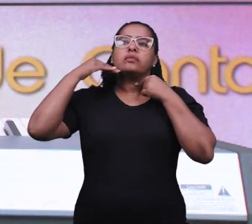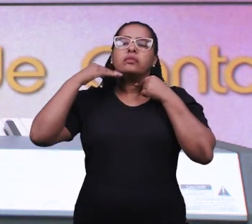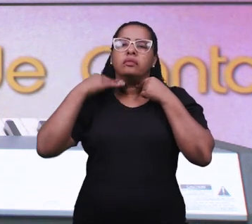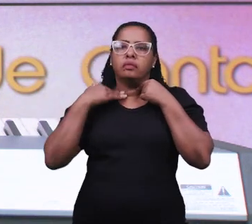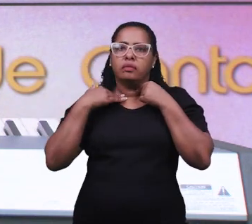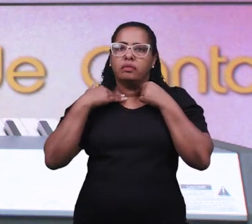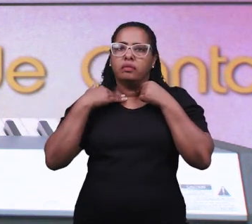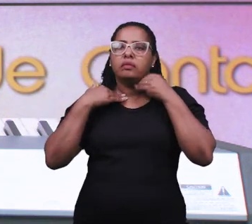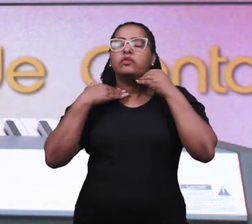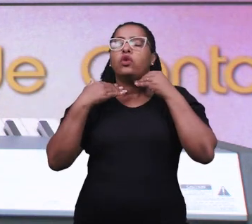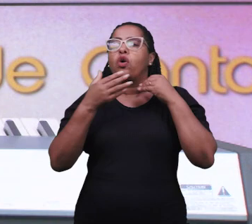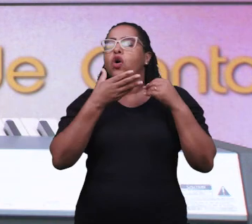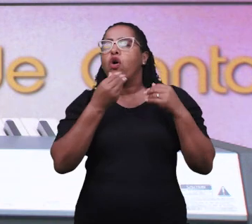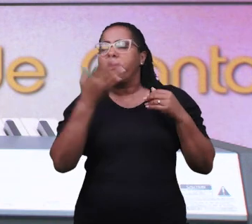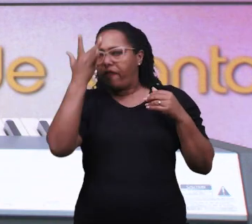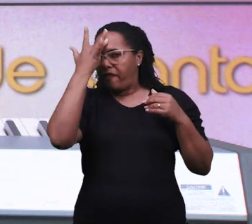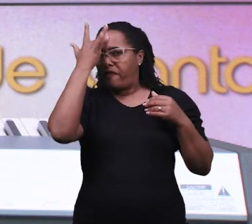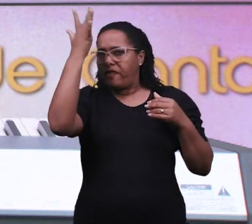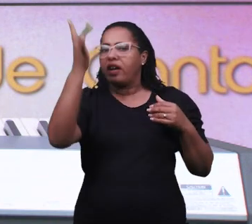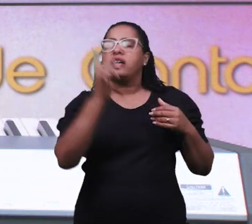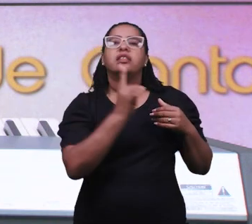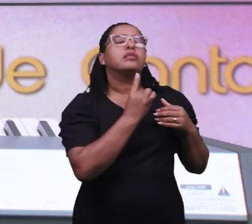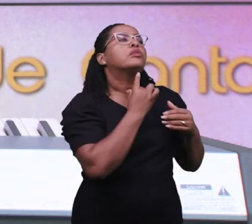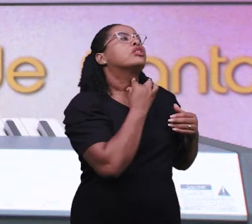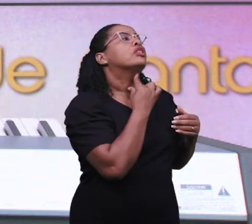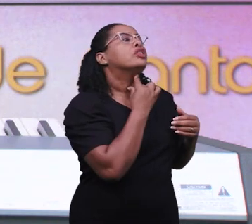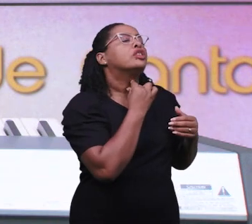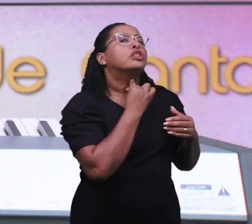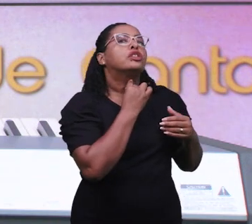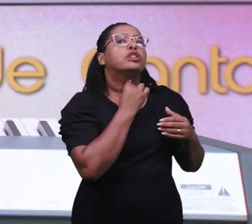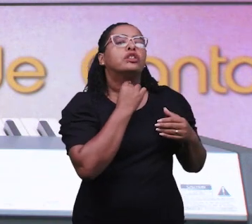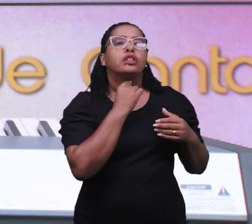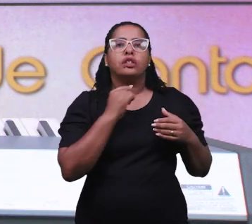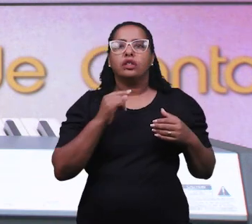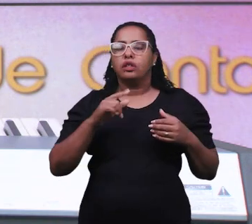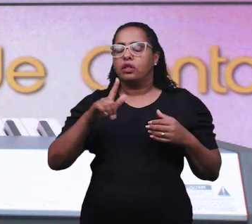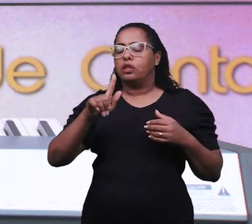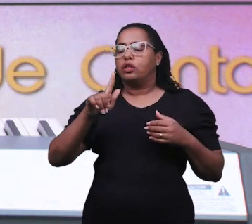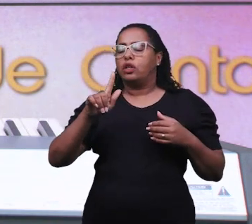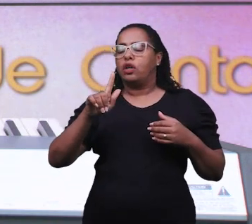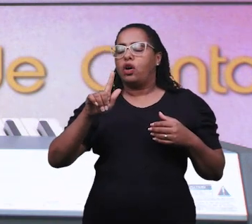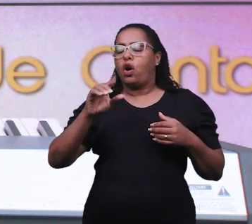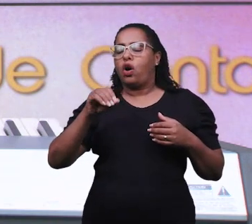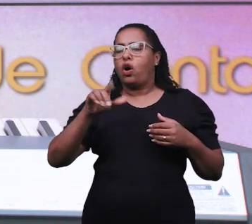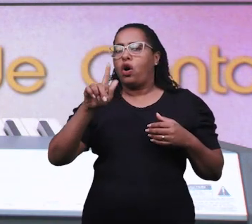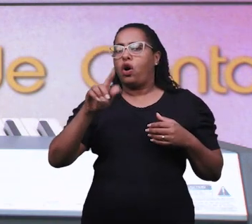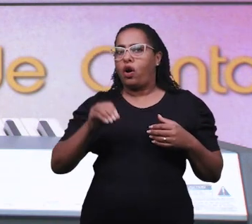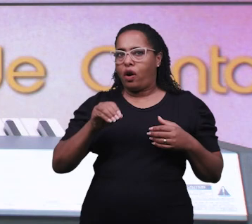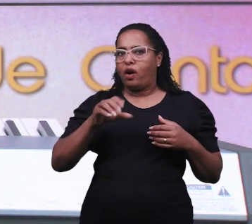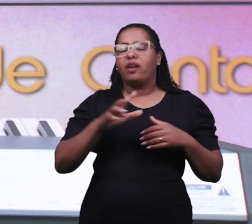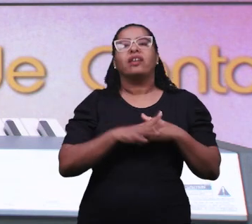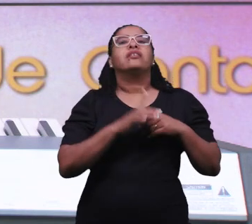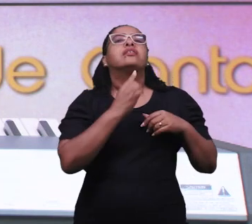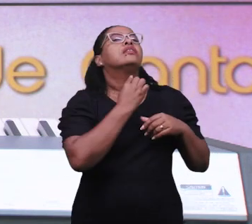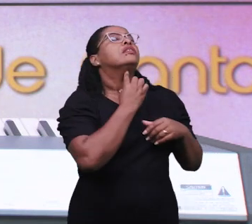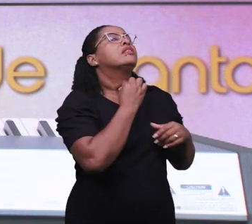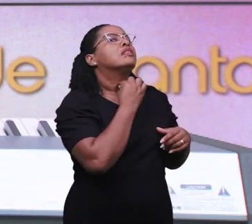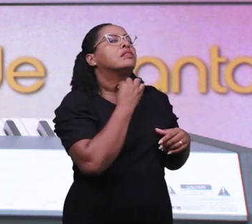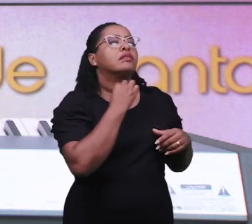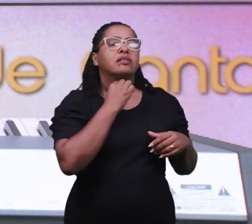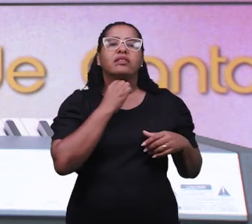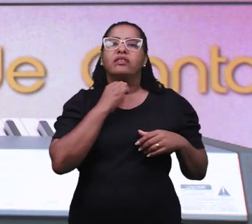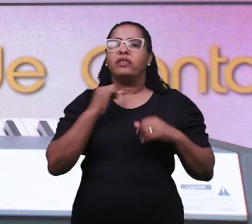Nos homens é ainda mais fácil de perceber por conta da estrutura da tireoide, o que nós conhecemos como pombo de Adão. Você